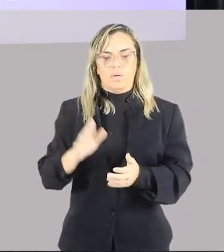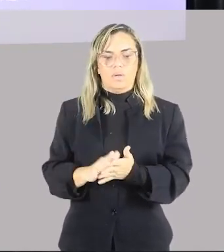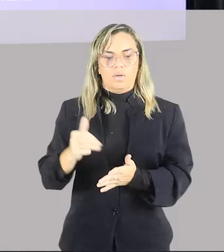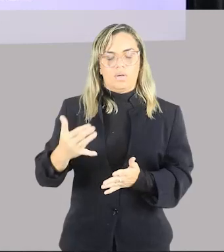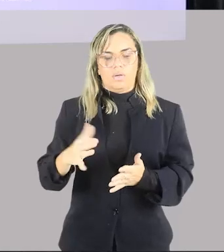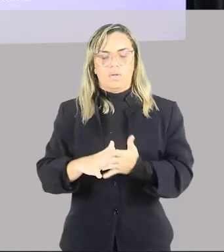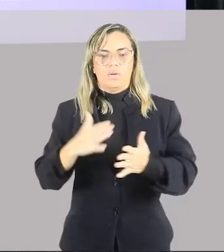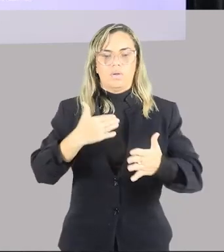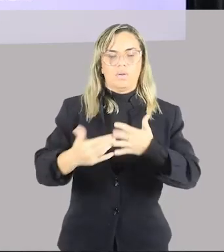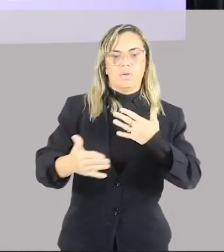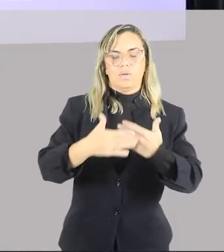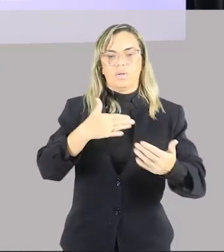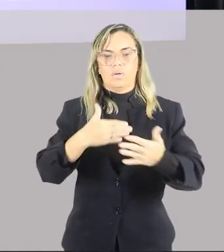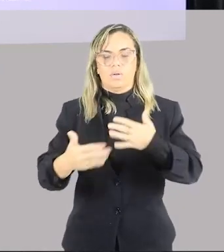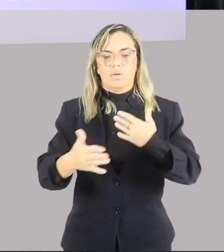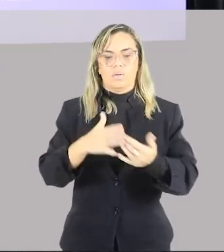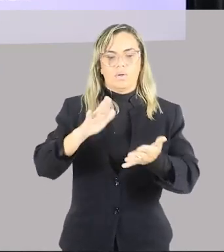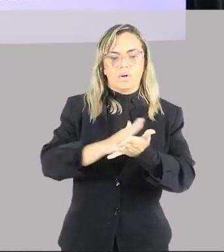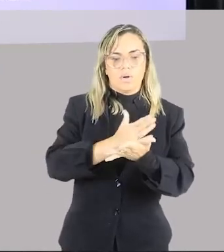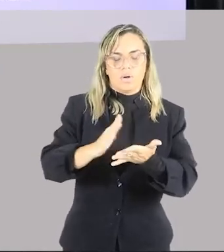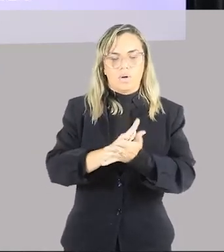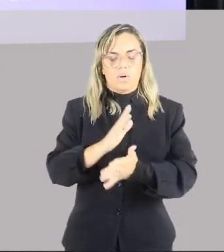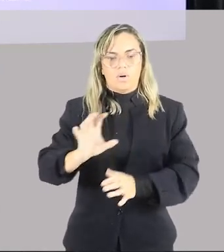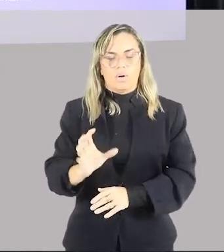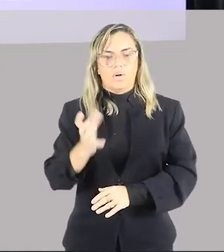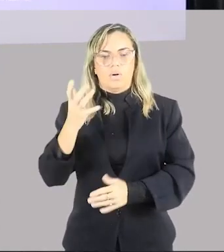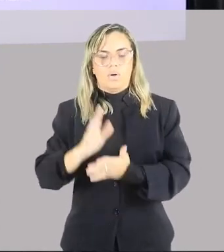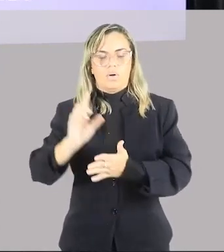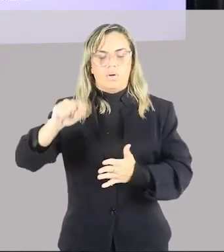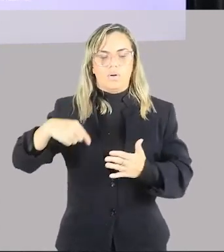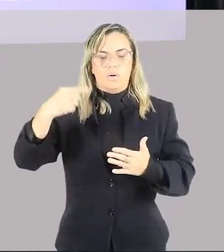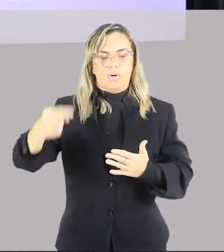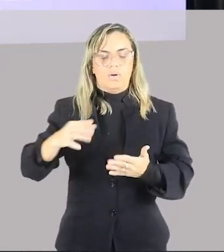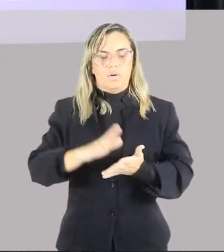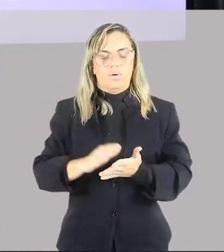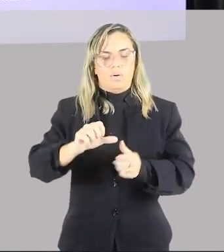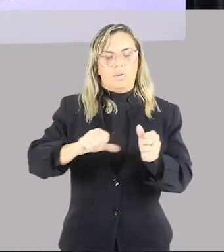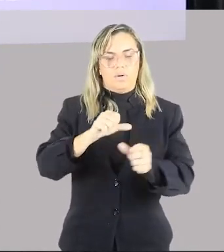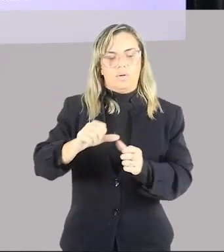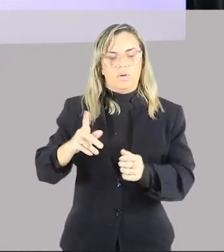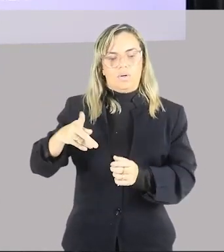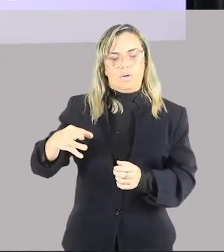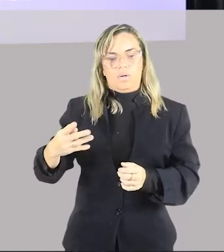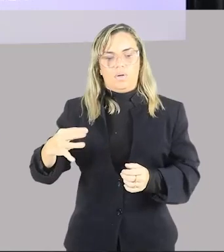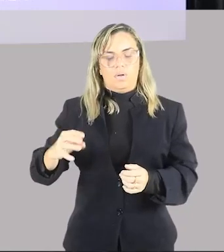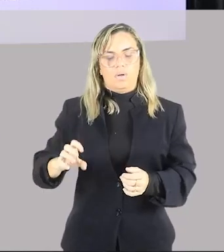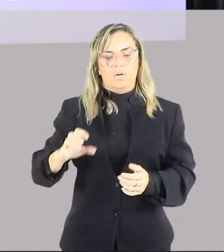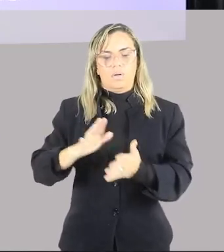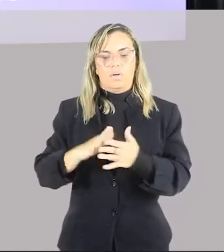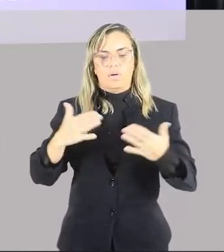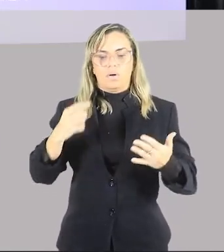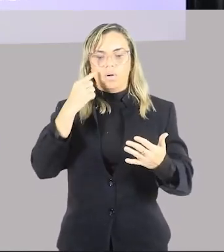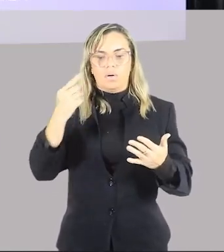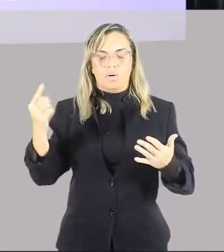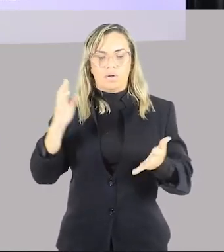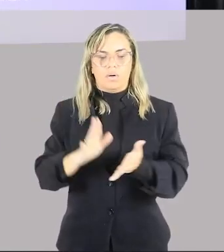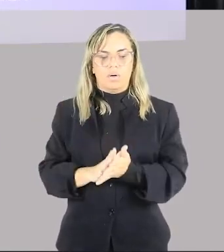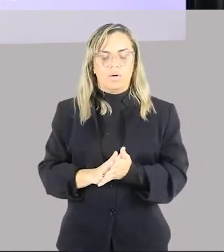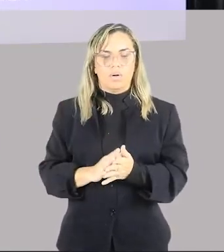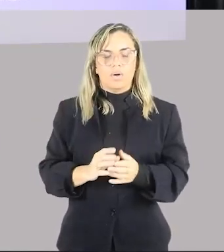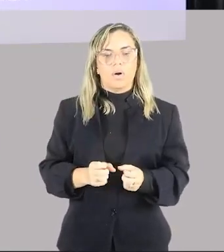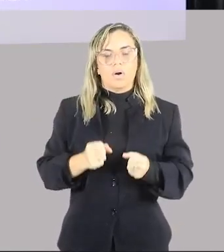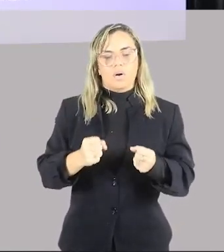inerentes, independente de algum evento posterior ou ratificando. Pendente é quando pende de algo para que produza